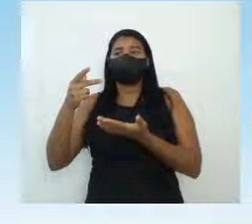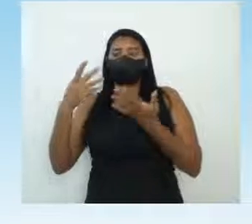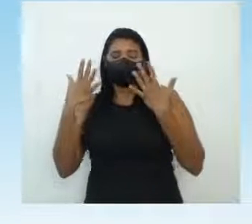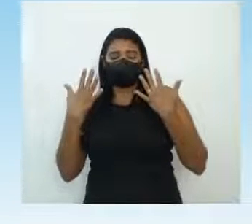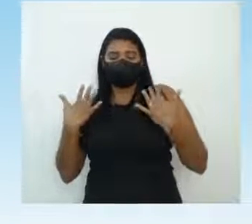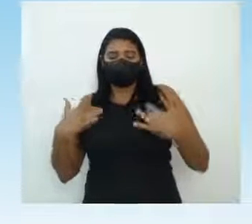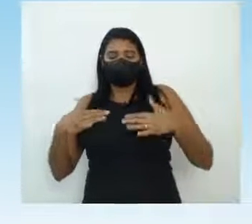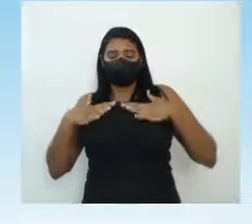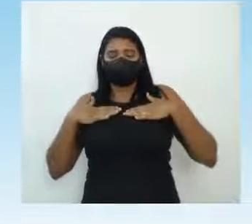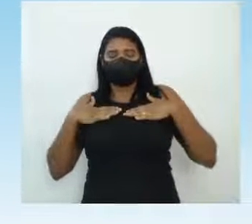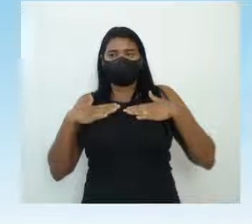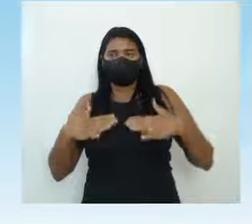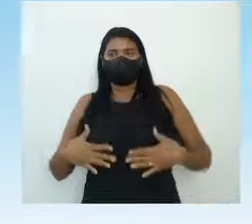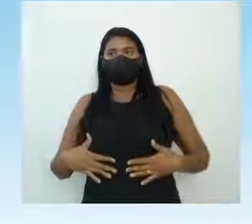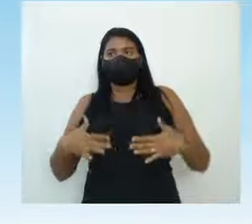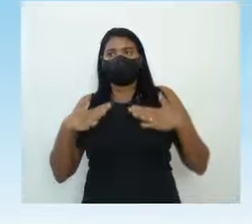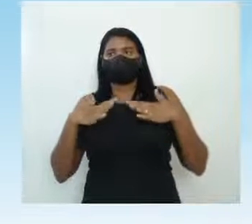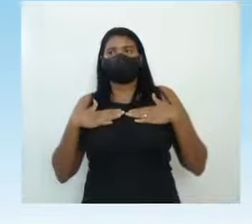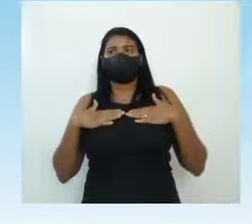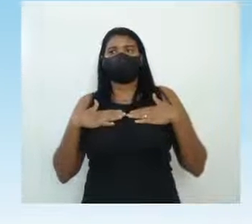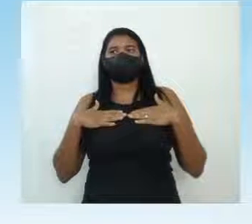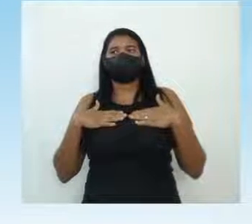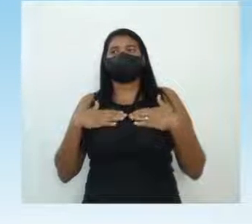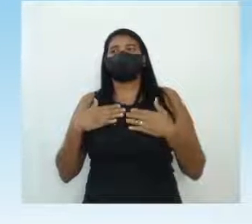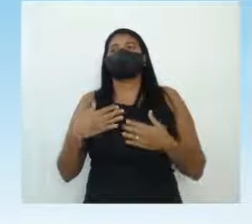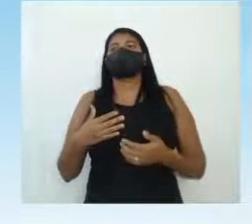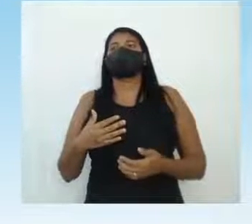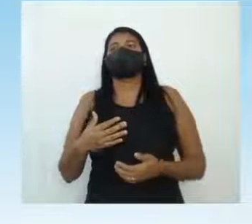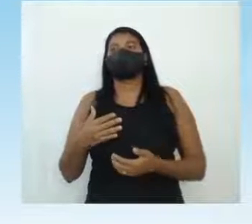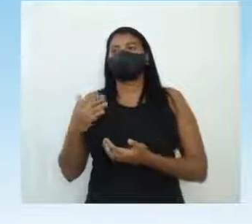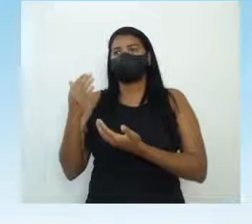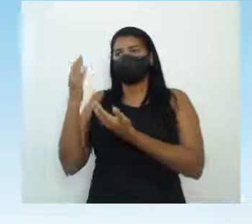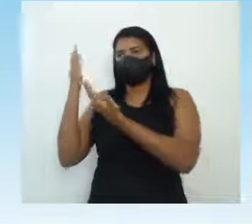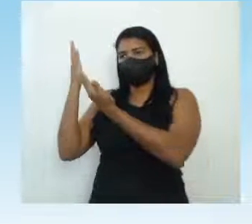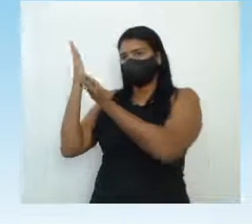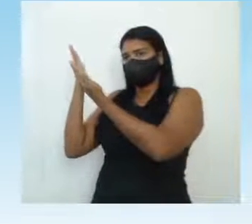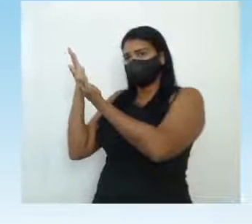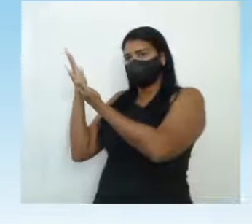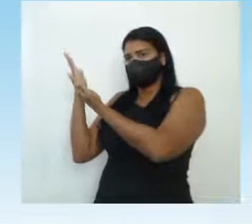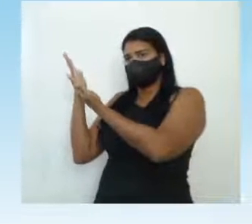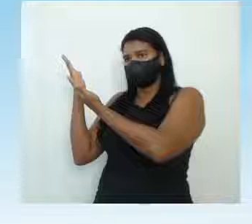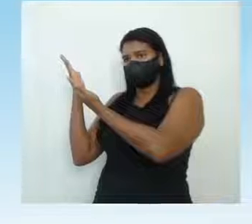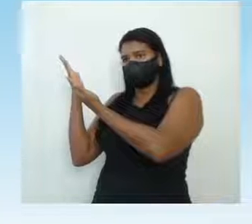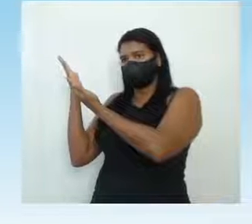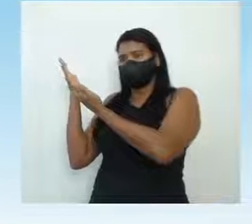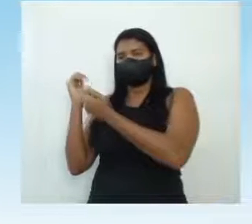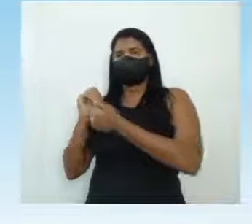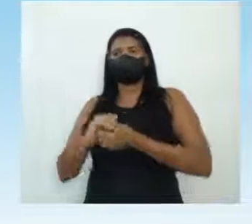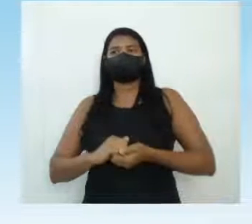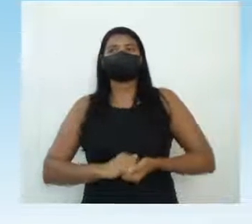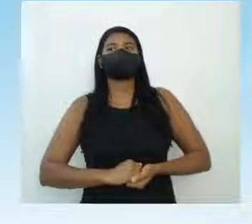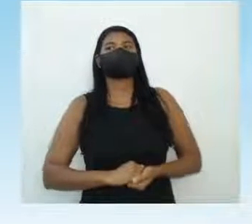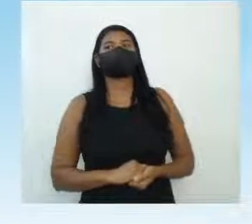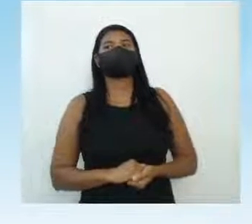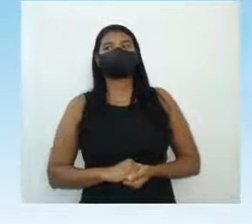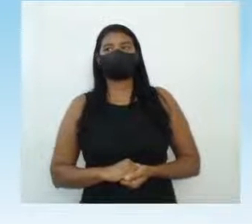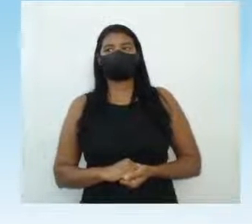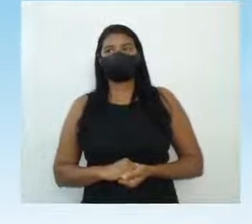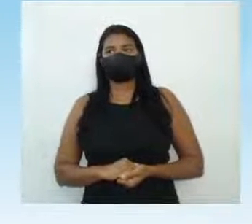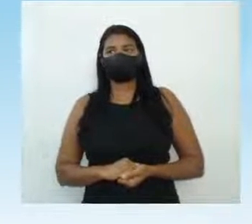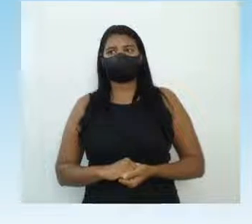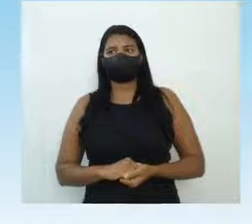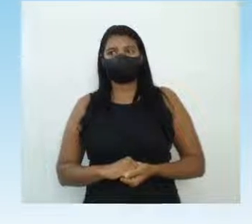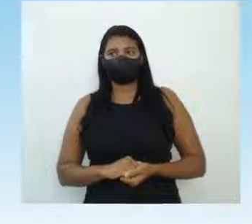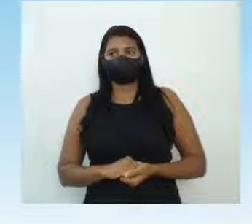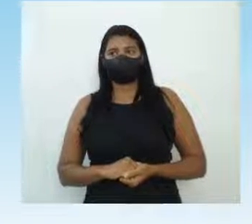corpo temporariamente sem suporte, ou seja, nada embaixo dos pés, né? Houve uma elevação